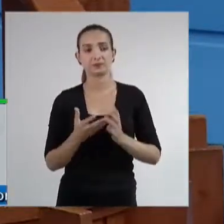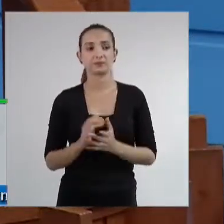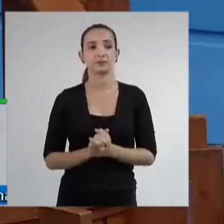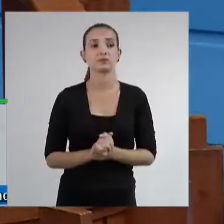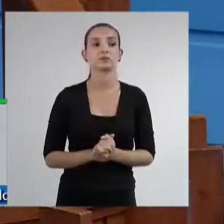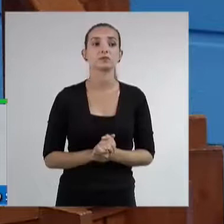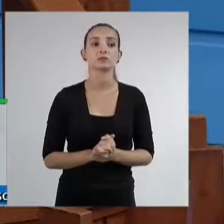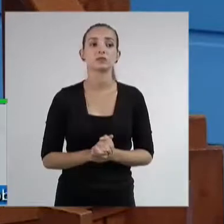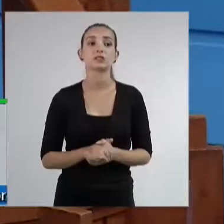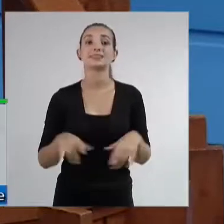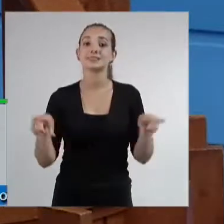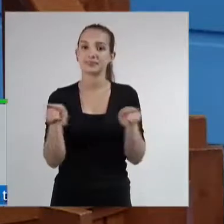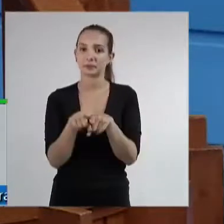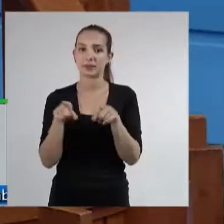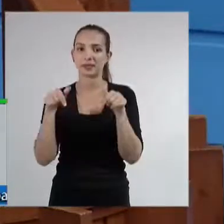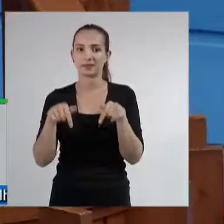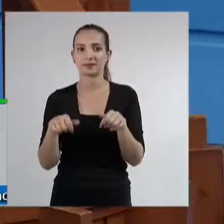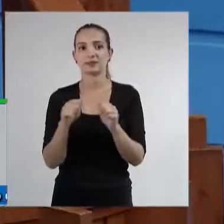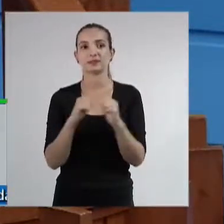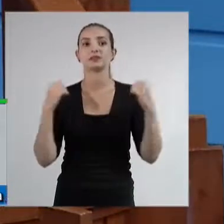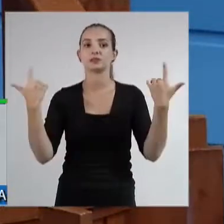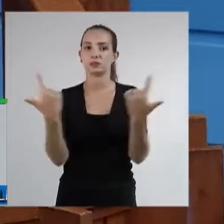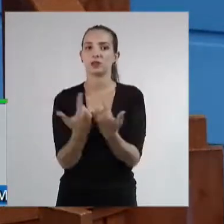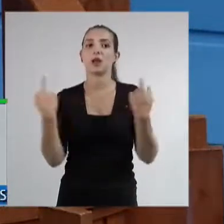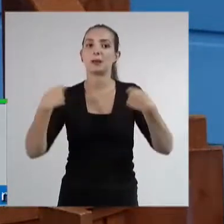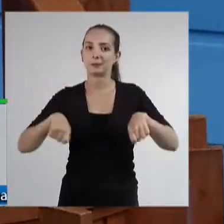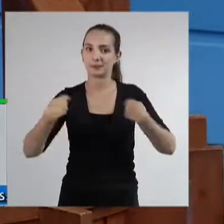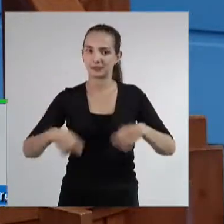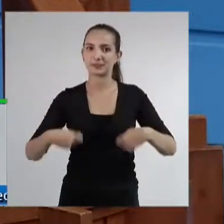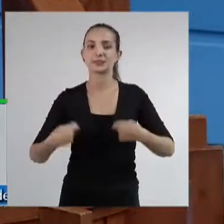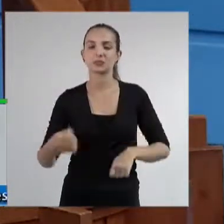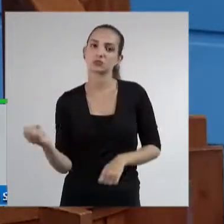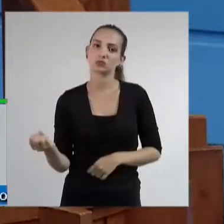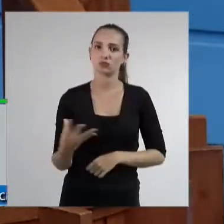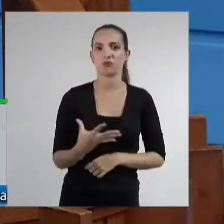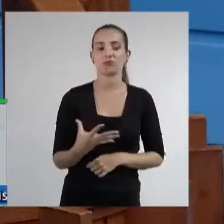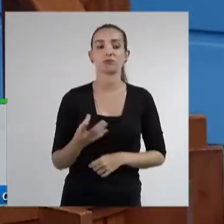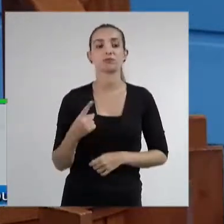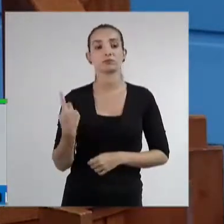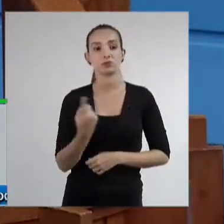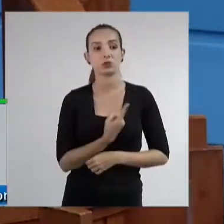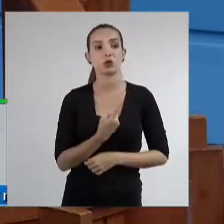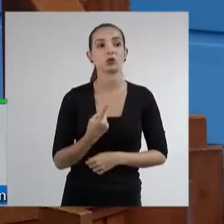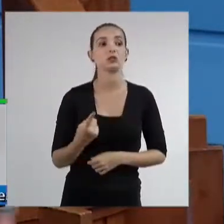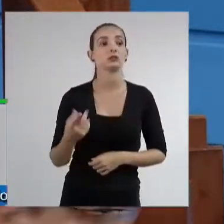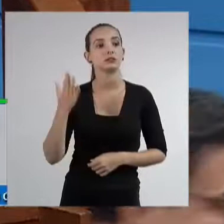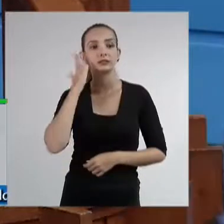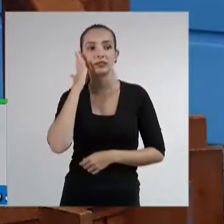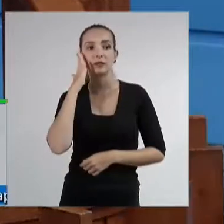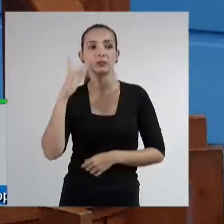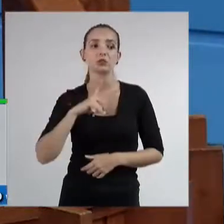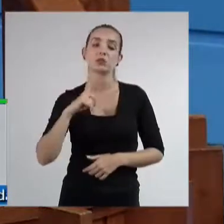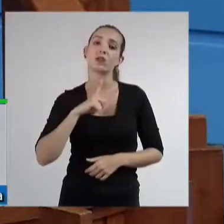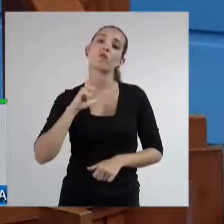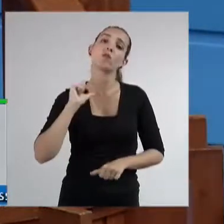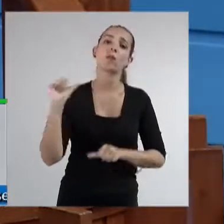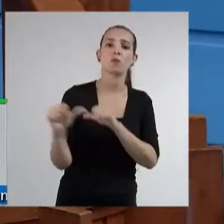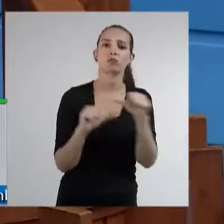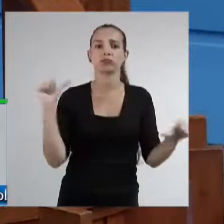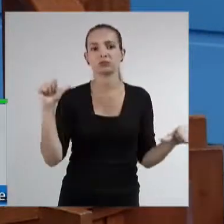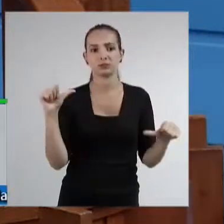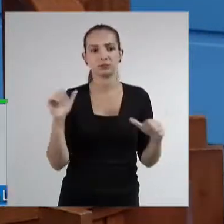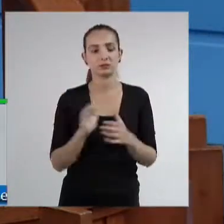conquistou também aqui na Assembleia Legislativa. Houve uma grande mudança nas cadeiras.